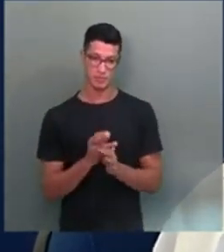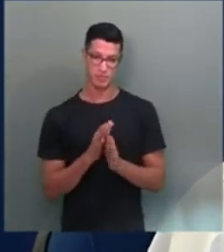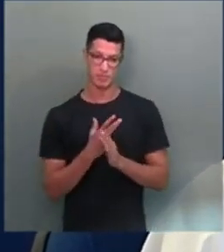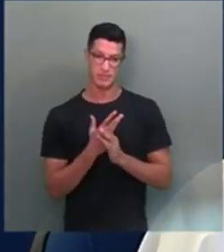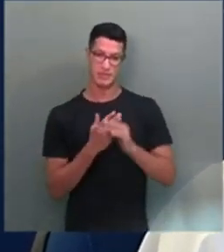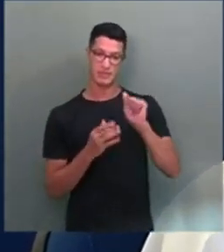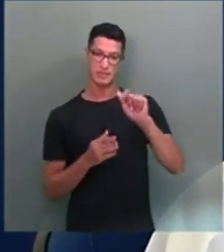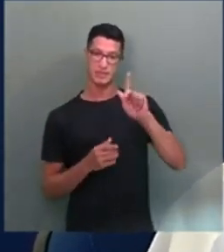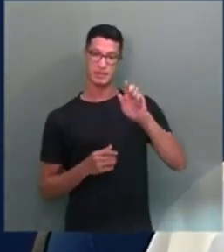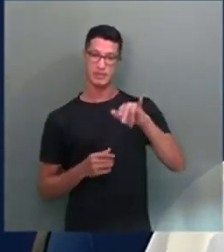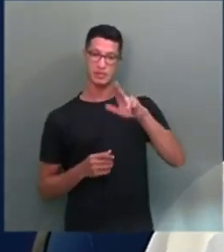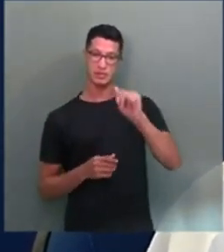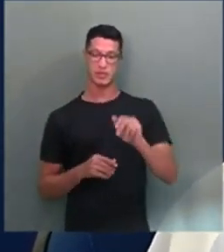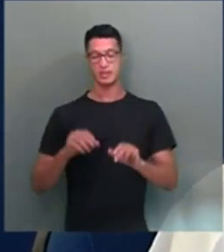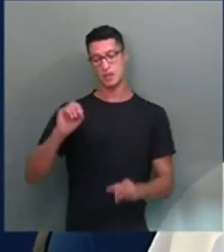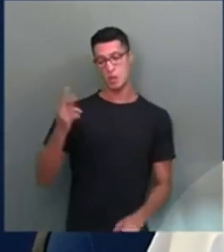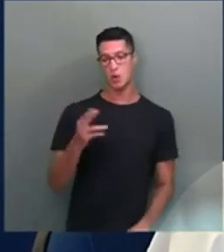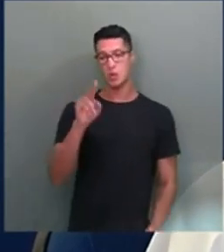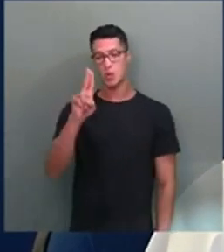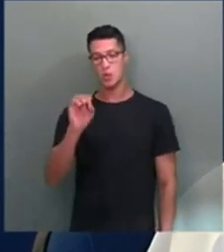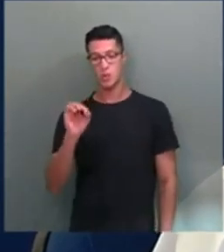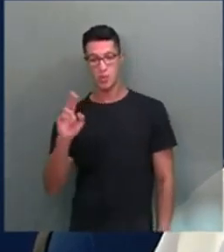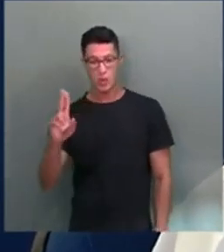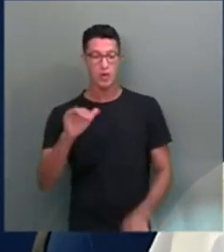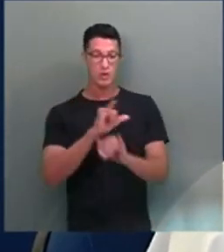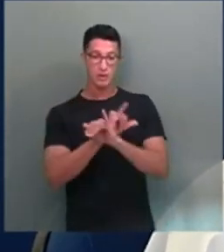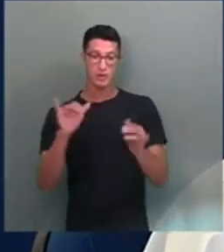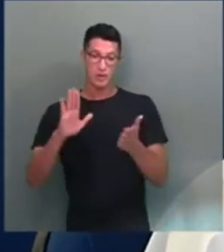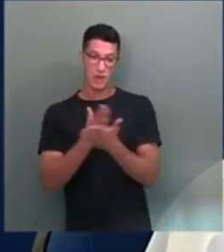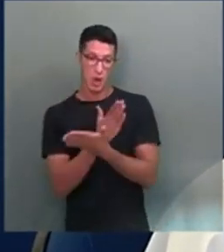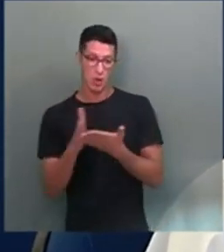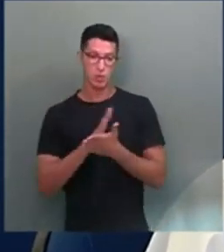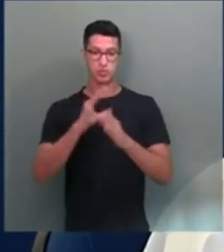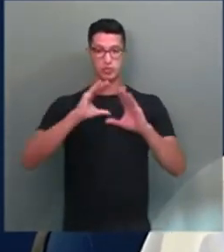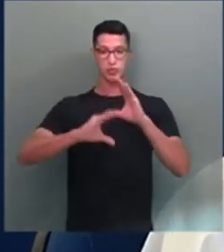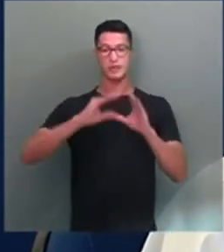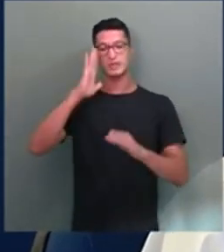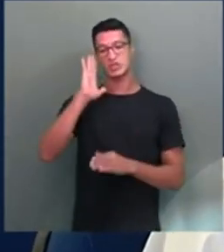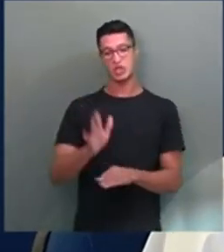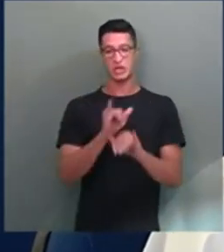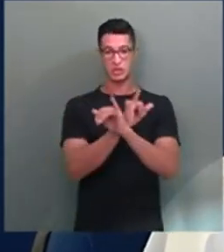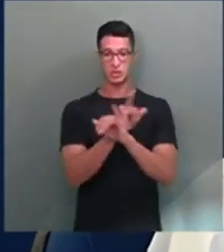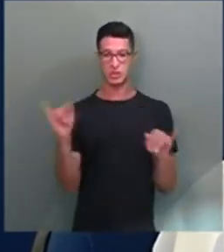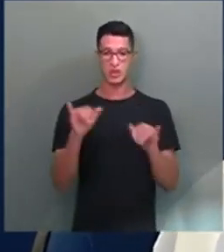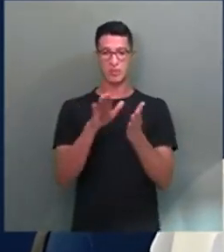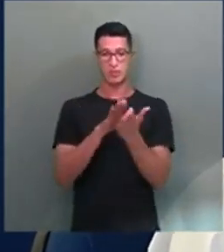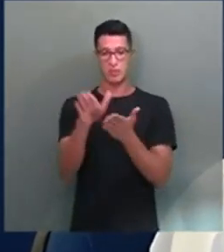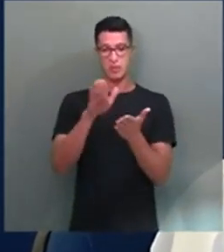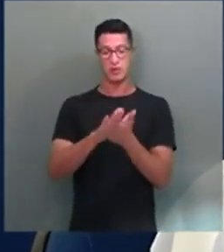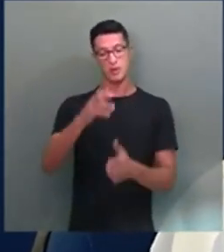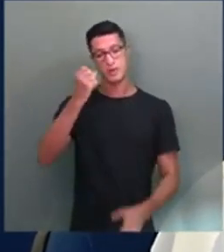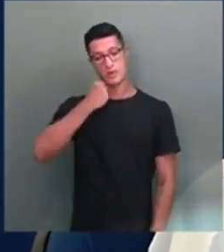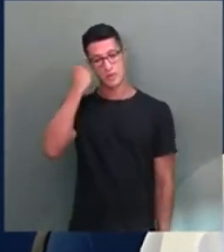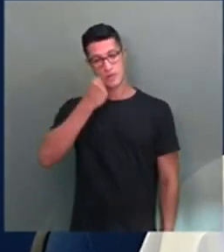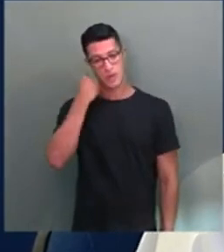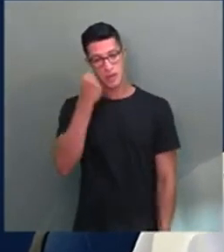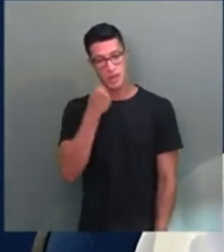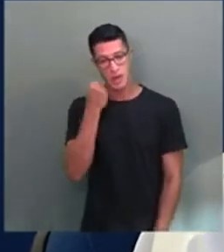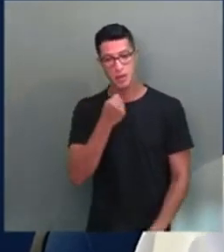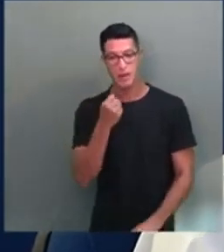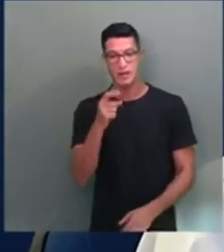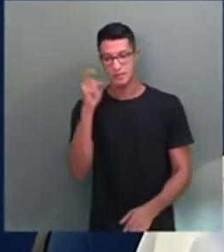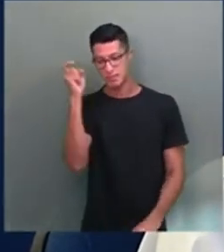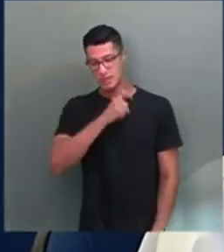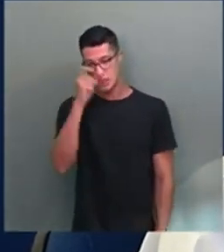Agência Lupa, UOL Notícias, G1, são alguns dos veículos que já citaram as publicações do Senado para